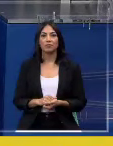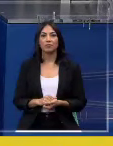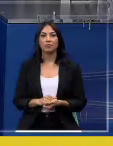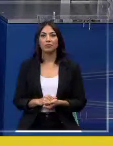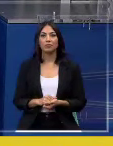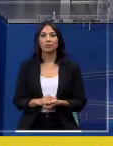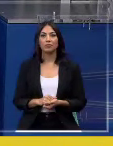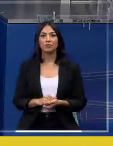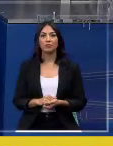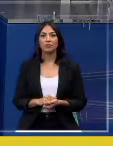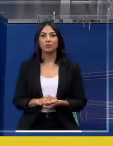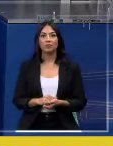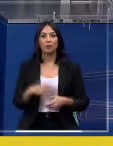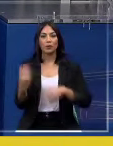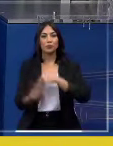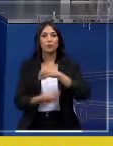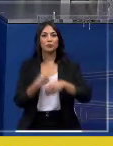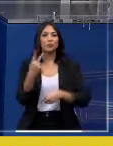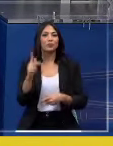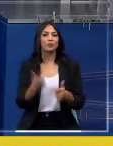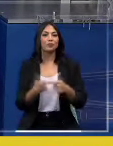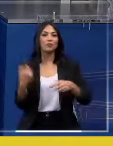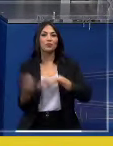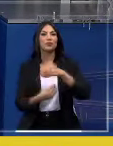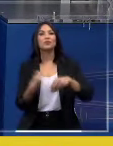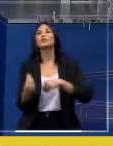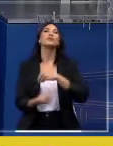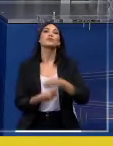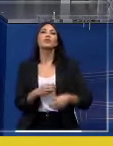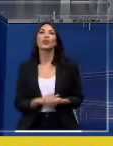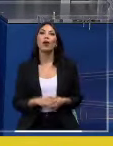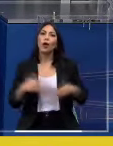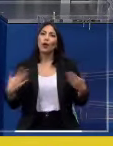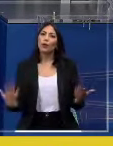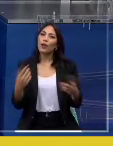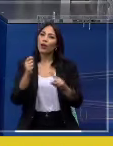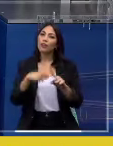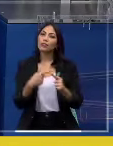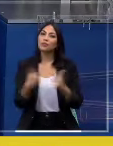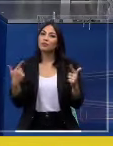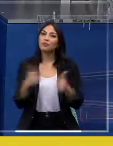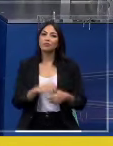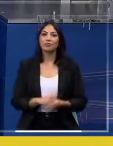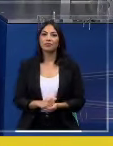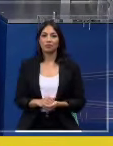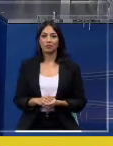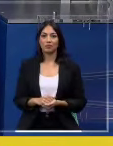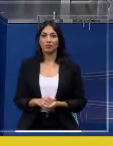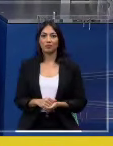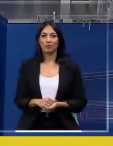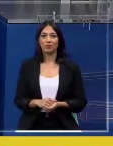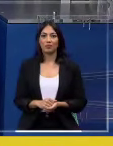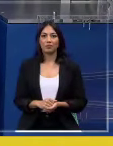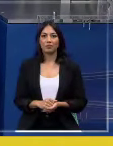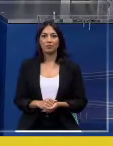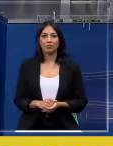e vamos lá o globo girando sua sorte girando qual será o mês da sorte